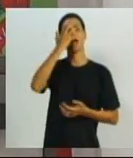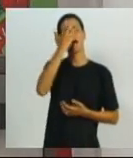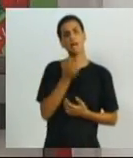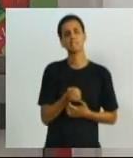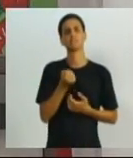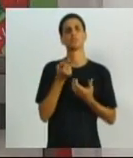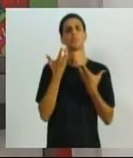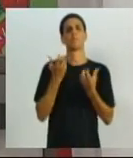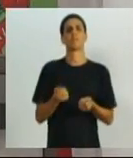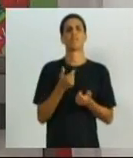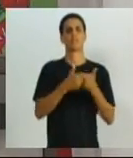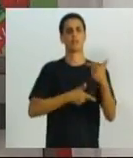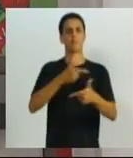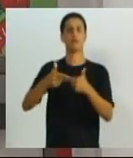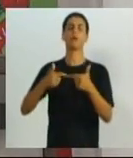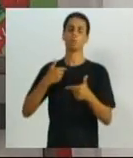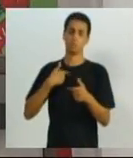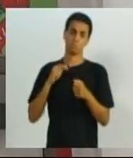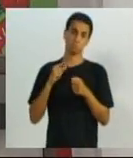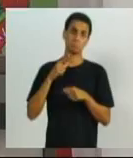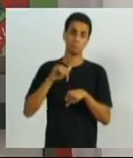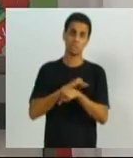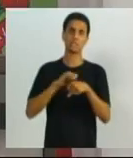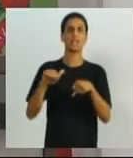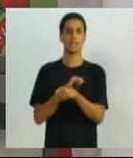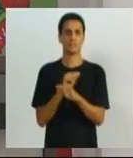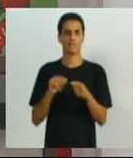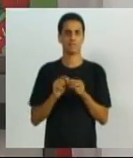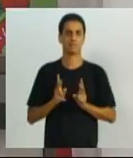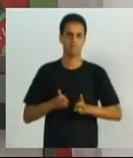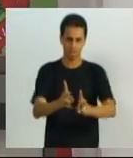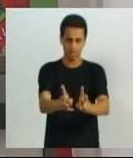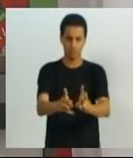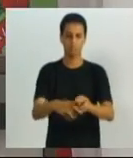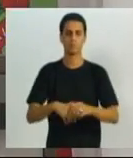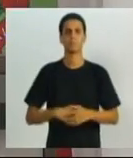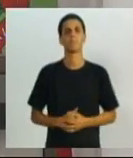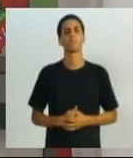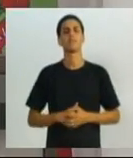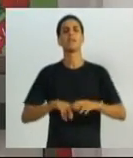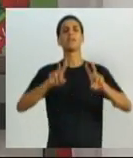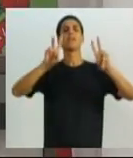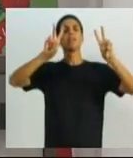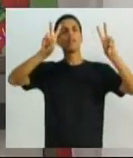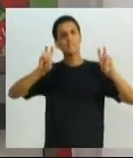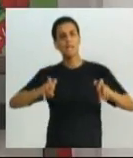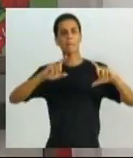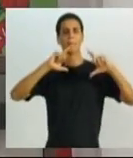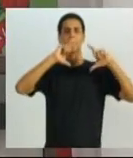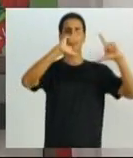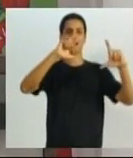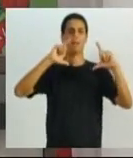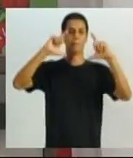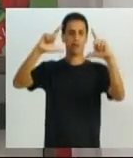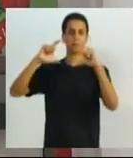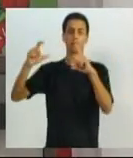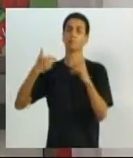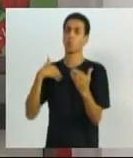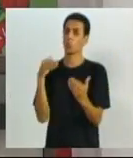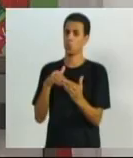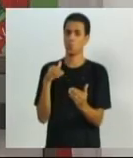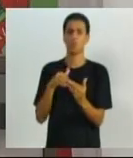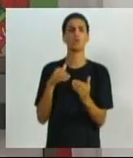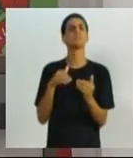alma, e isso a gente tem buscado fazer. Com relação às placas, há muito tempo concordo que